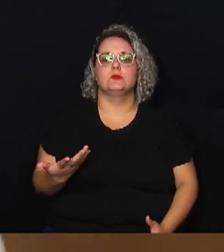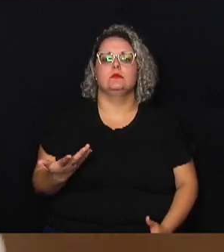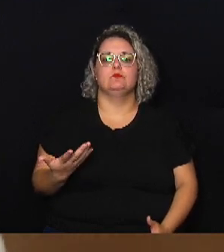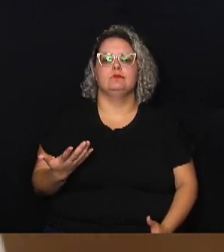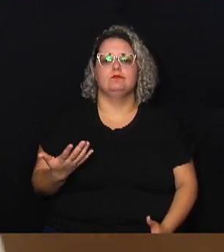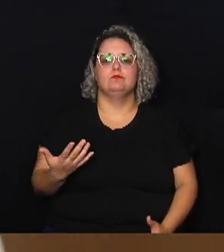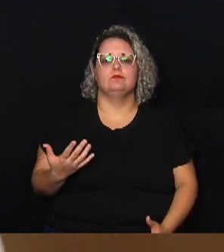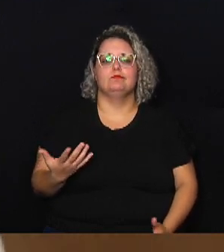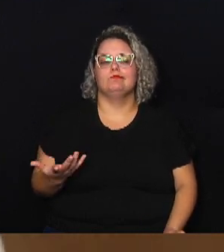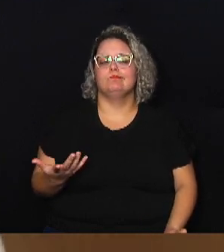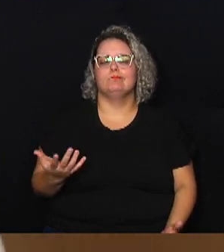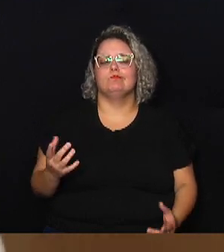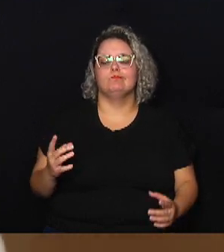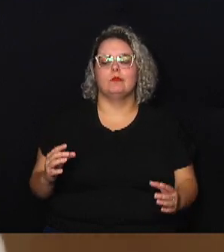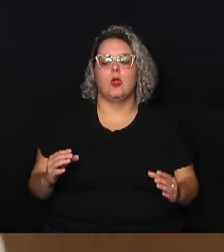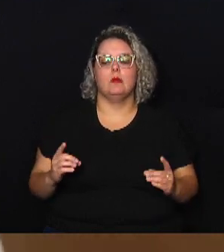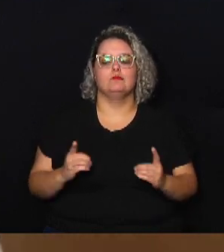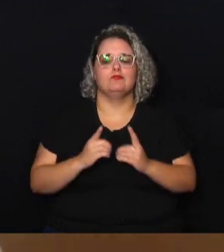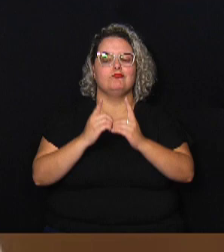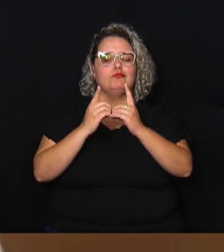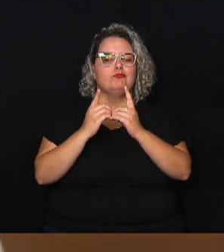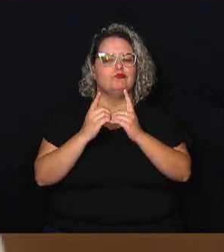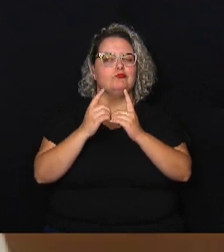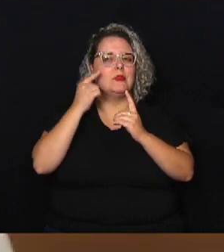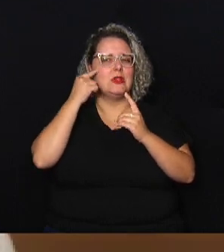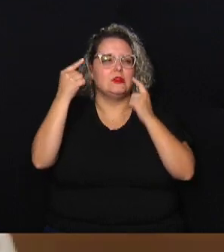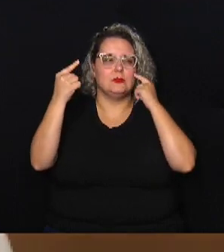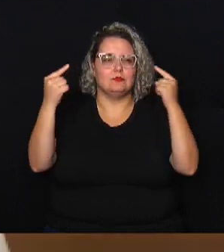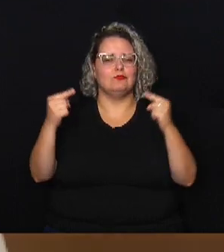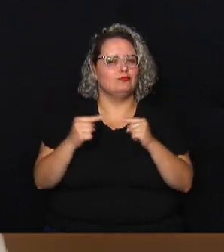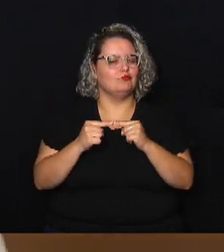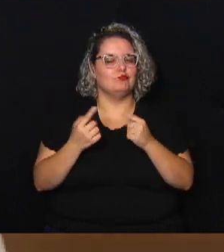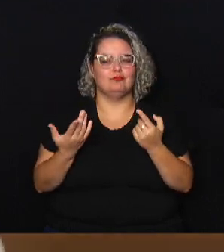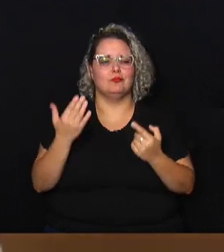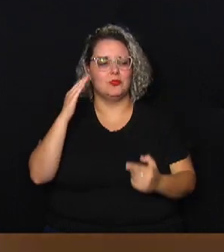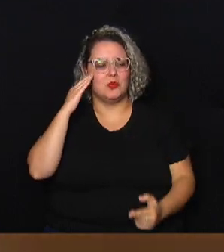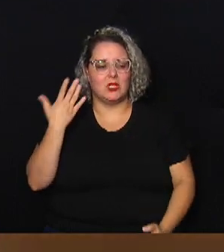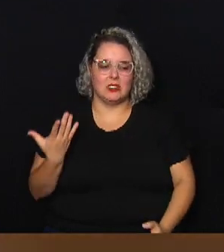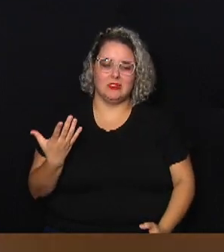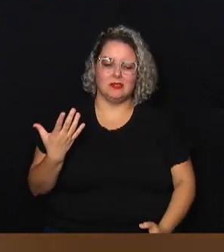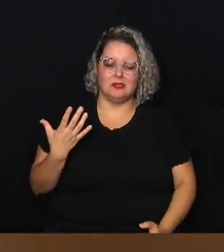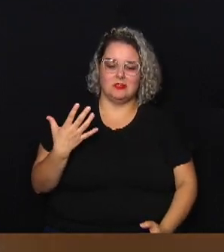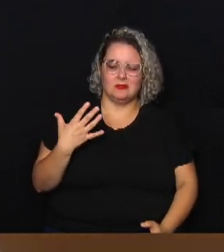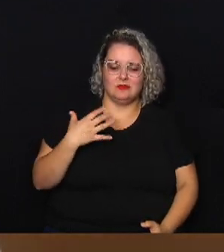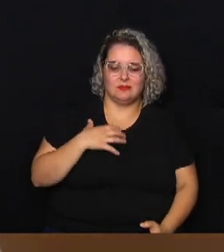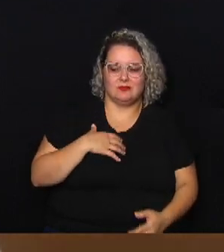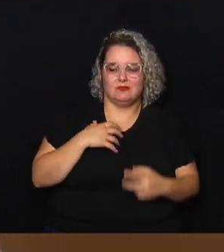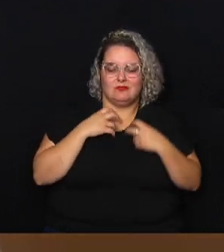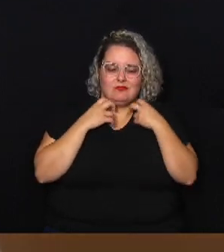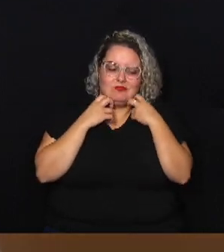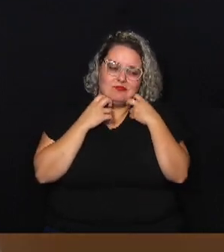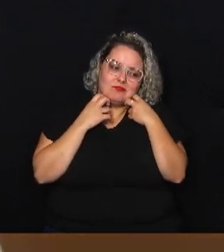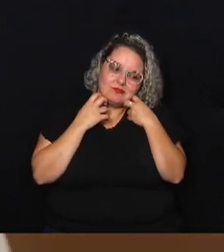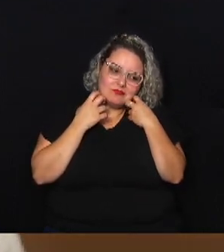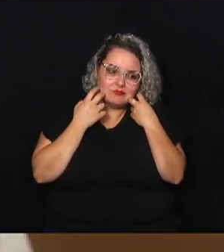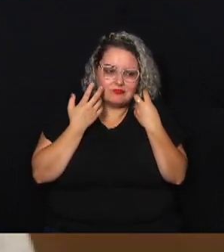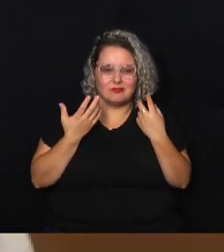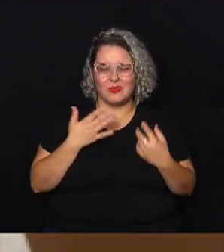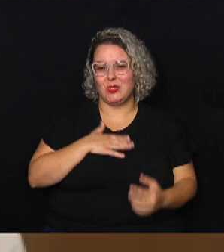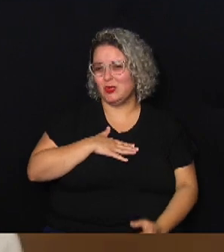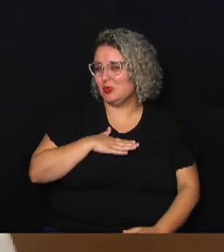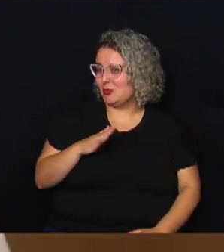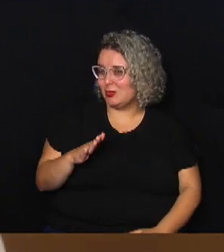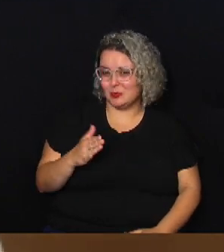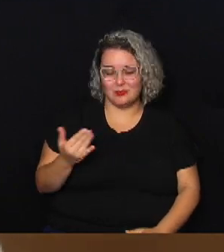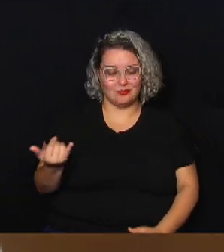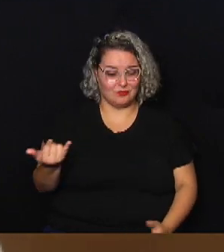bateu um bom relacionamento, que não entendeu, sentiu um pouquinho constrangida, não gostou do que